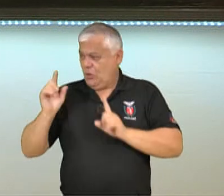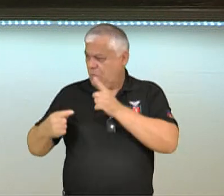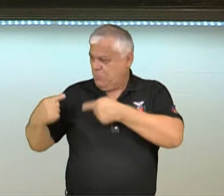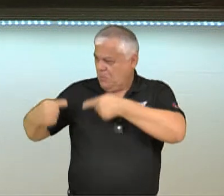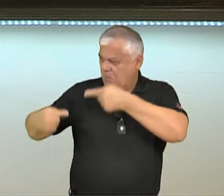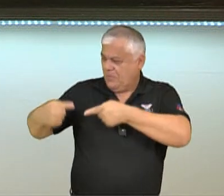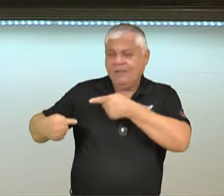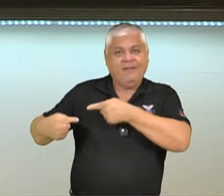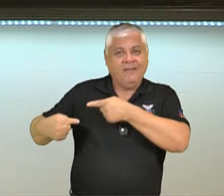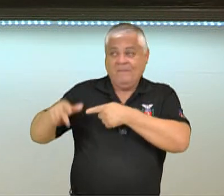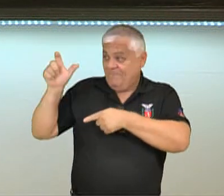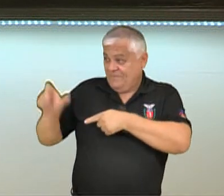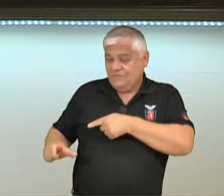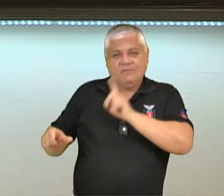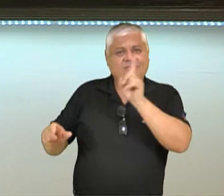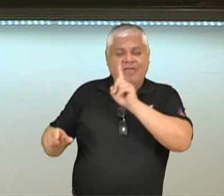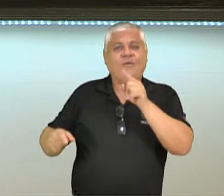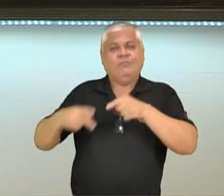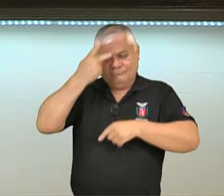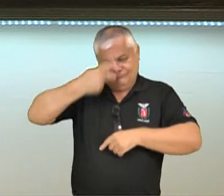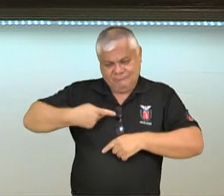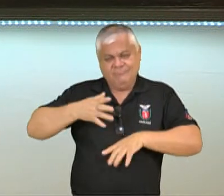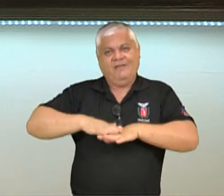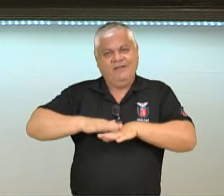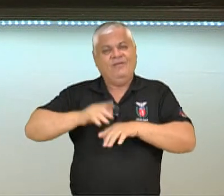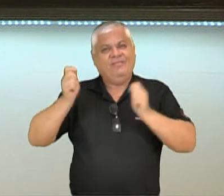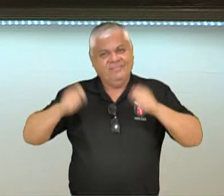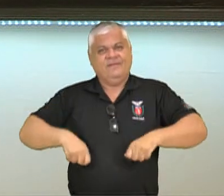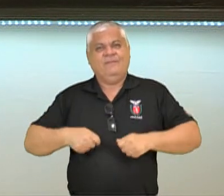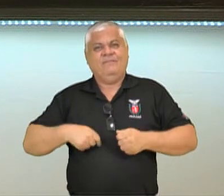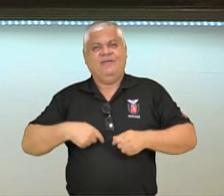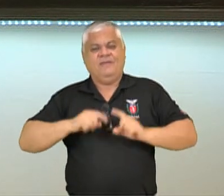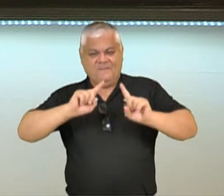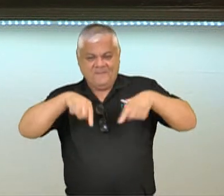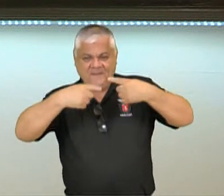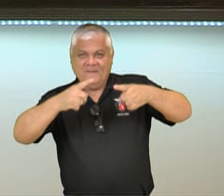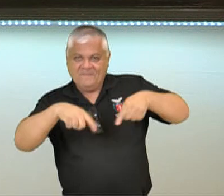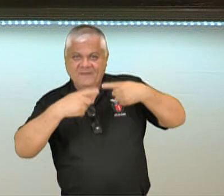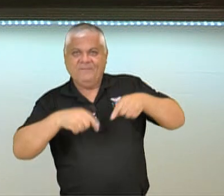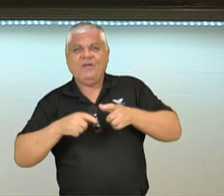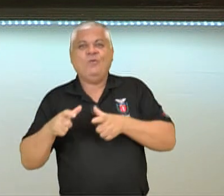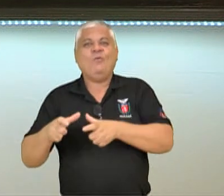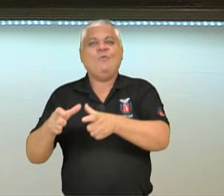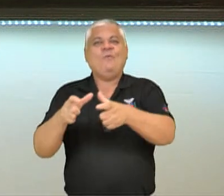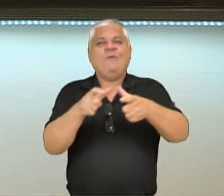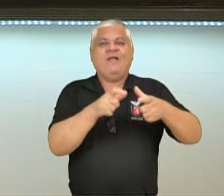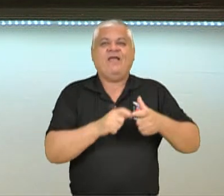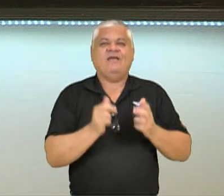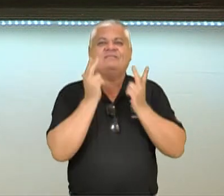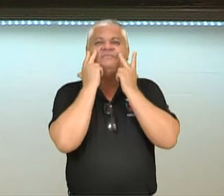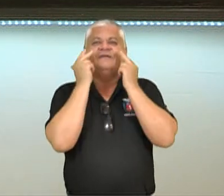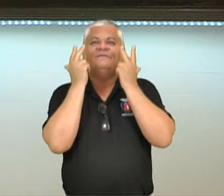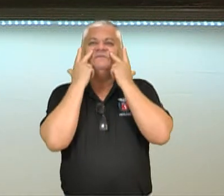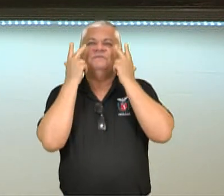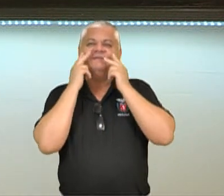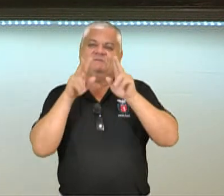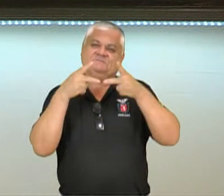mas também você vai ter que superar os obstáculos